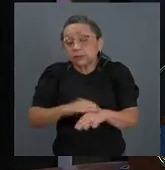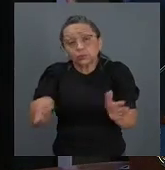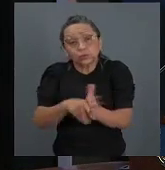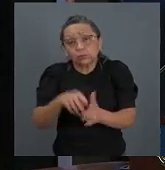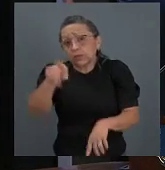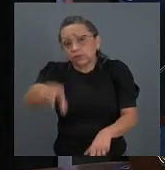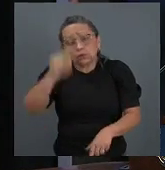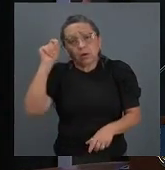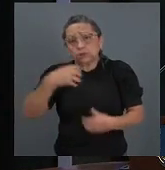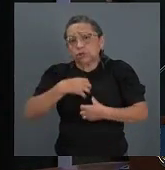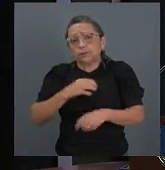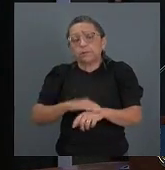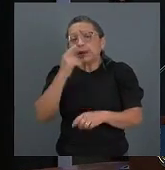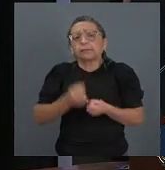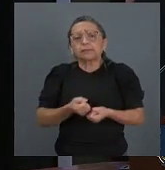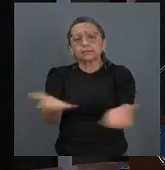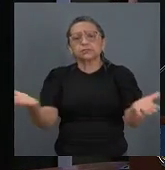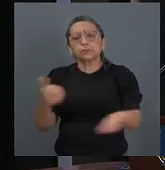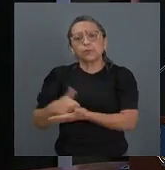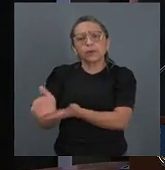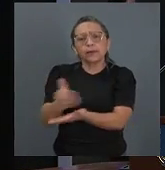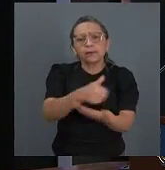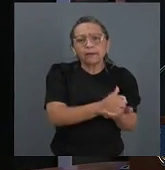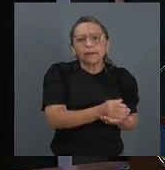querem para distribuir